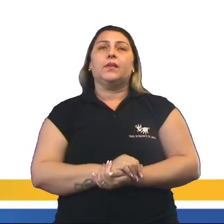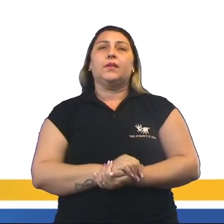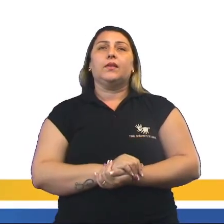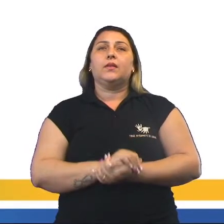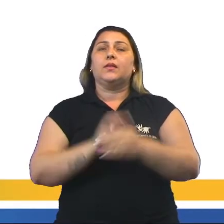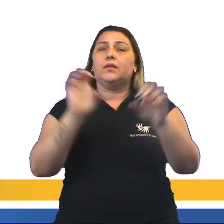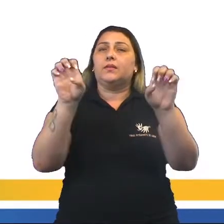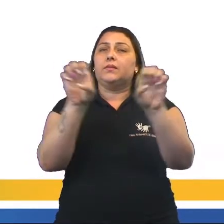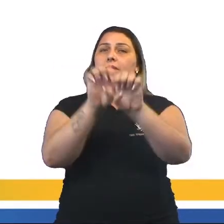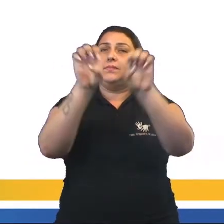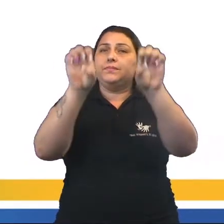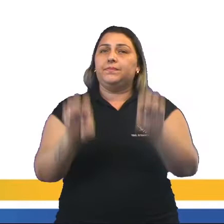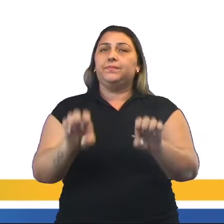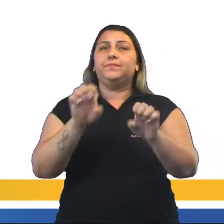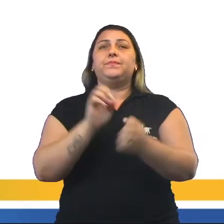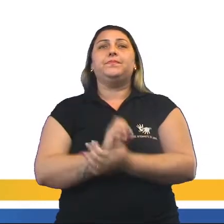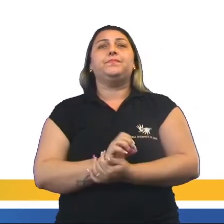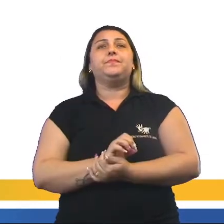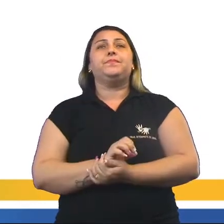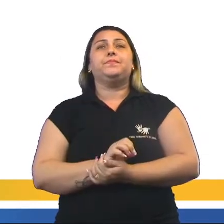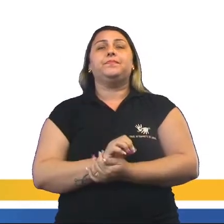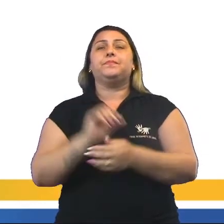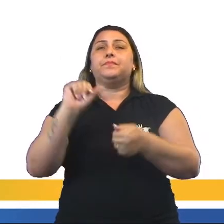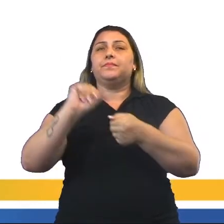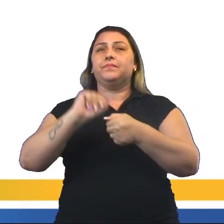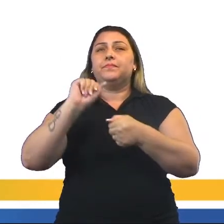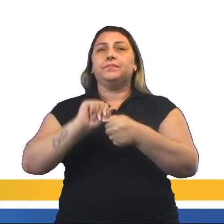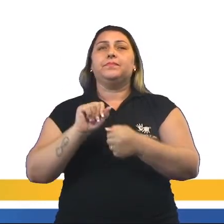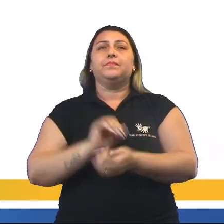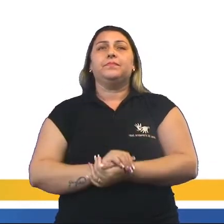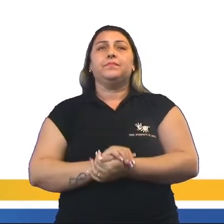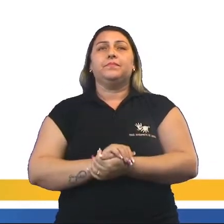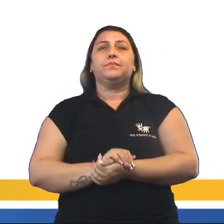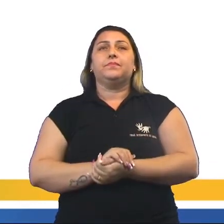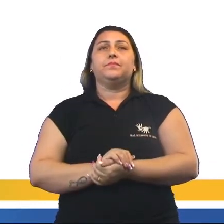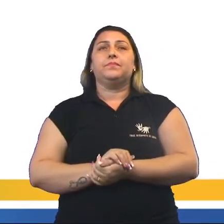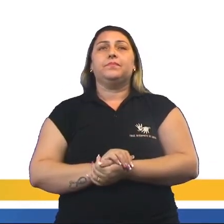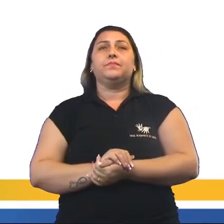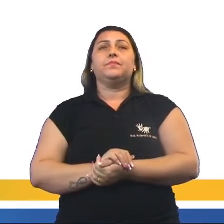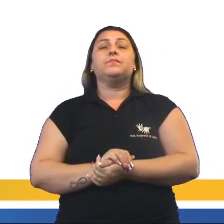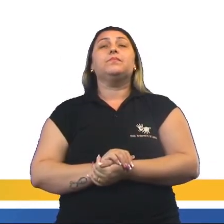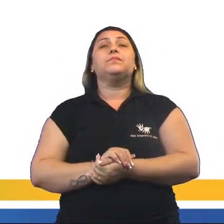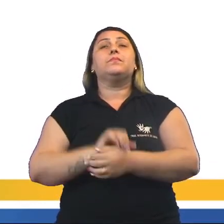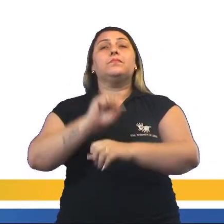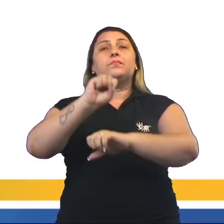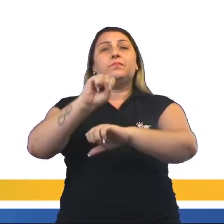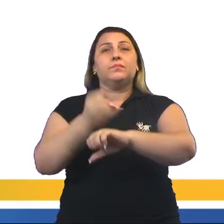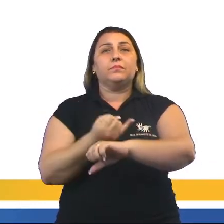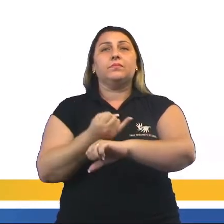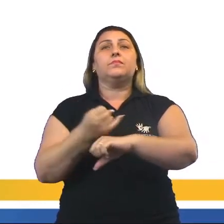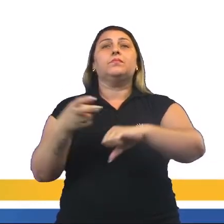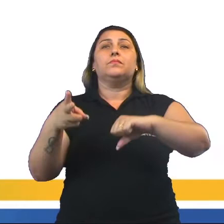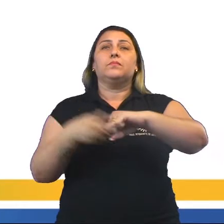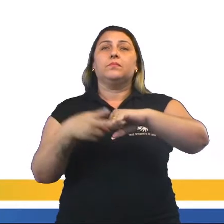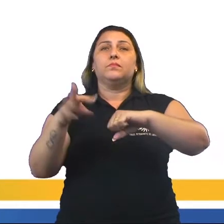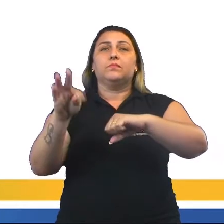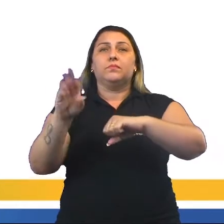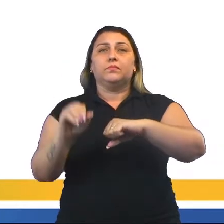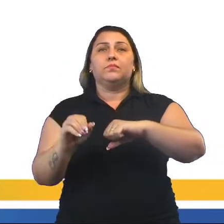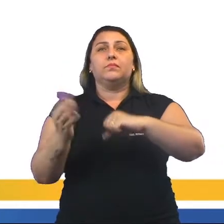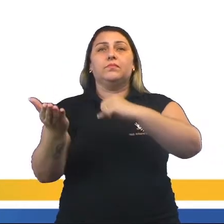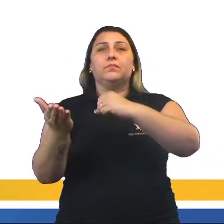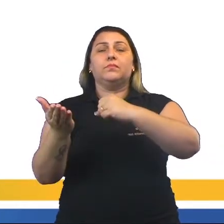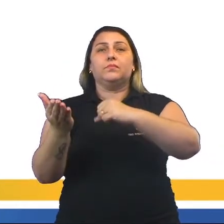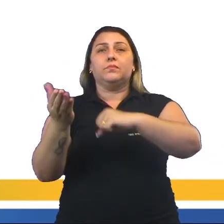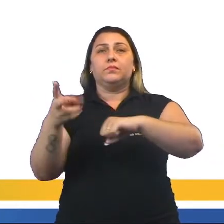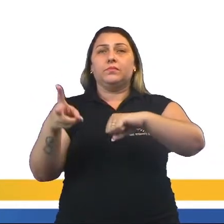A estrutura do present continuous tense é formada por sujeito, o verbo to be, e o verbo principal